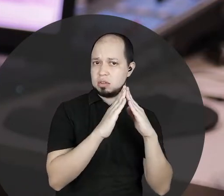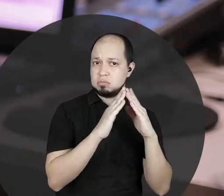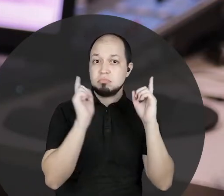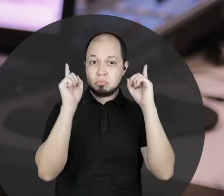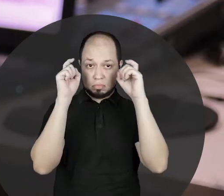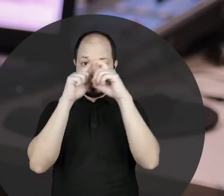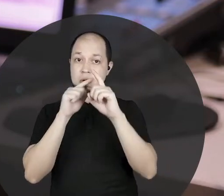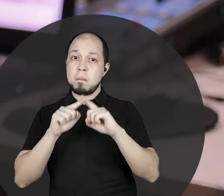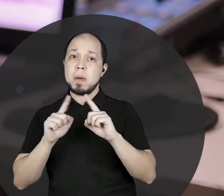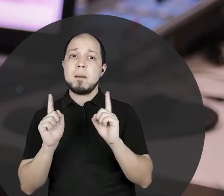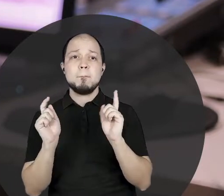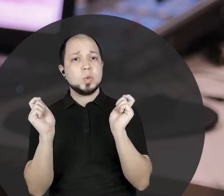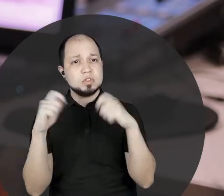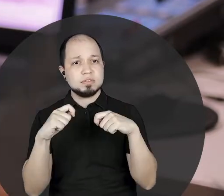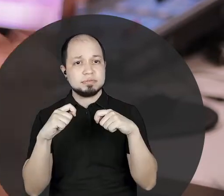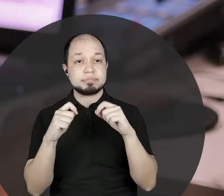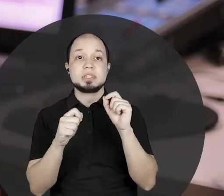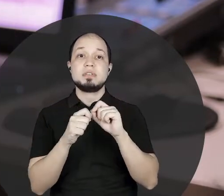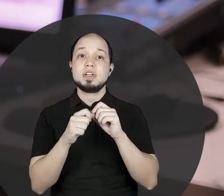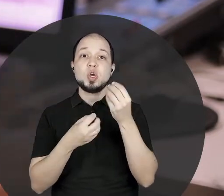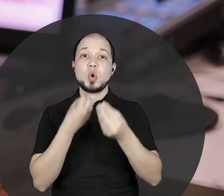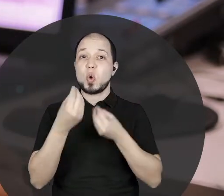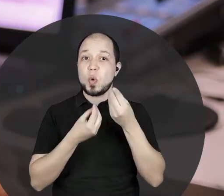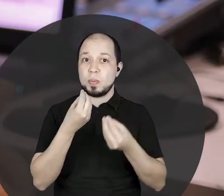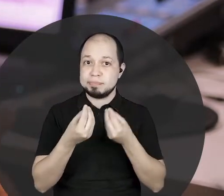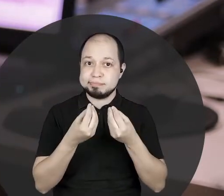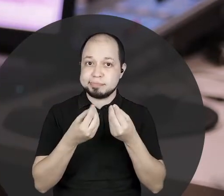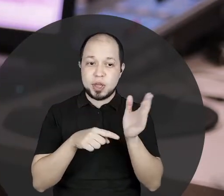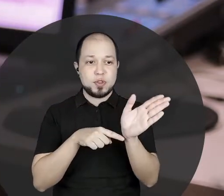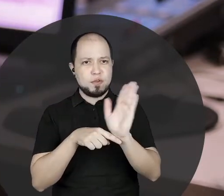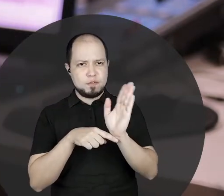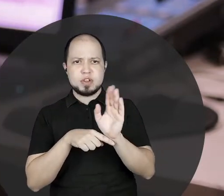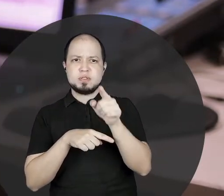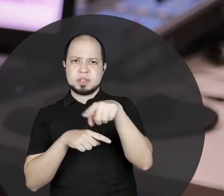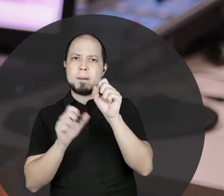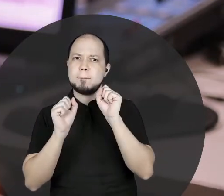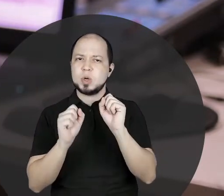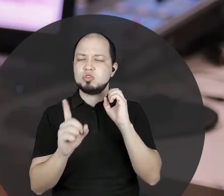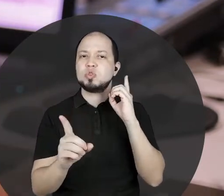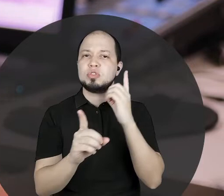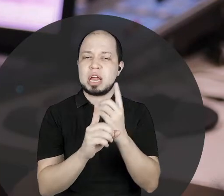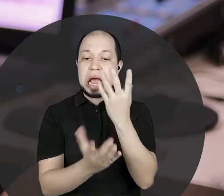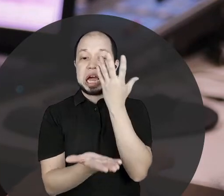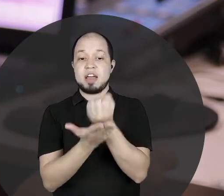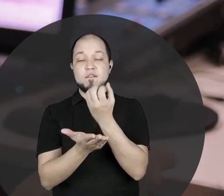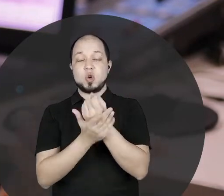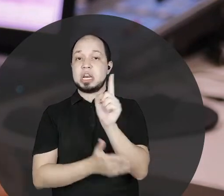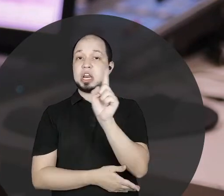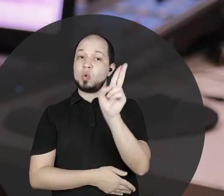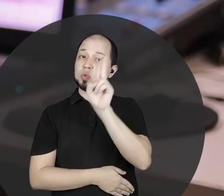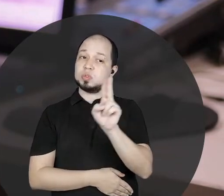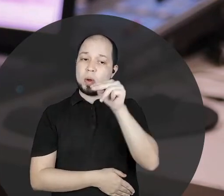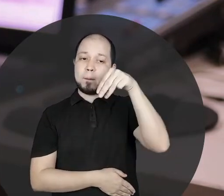trabalho. Então, o que a gente fez? A gente fez nesse vídeo que você pode conferir aí, a gravação sem metrônomo, para o cara tocar